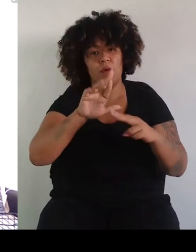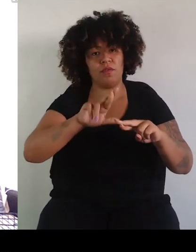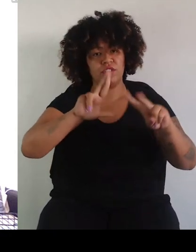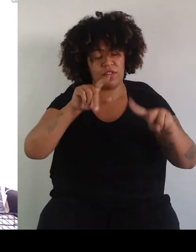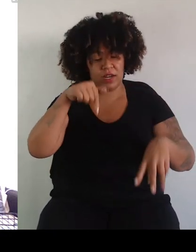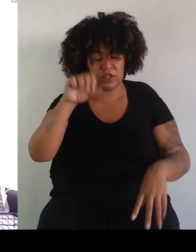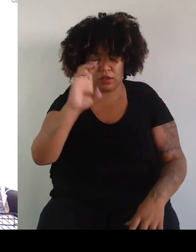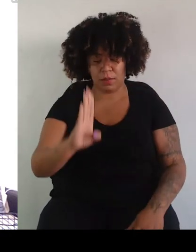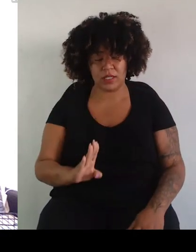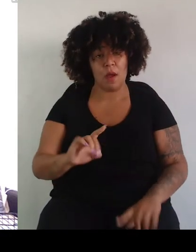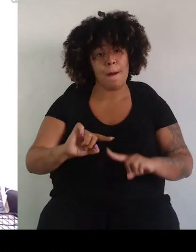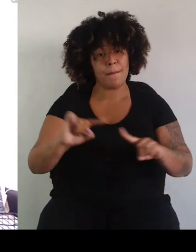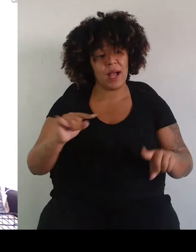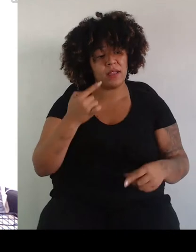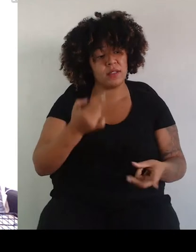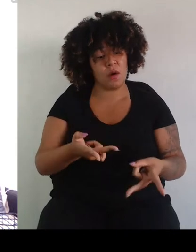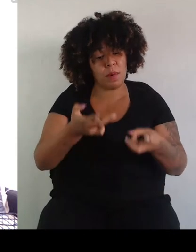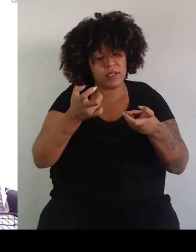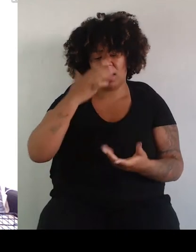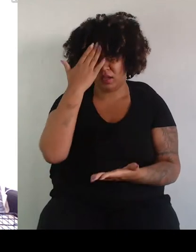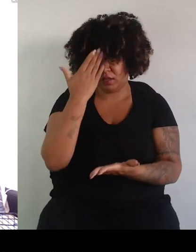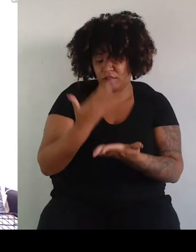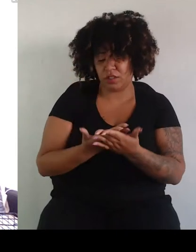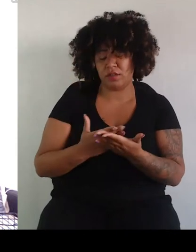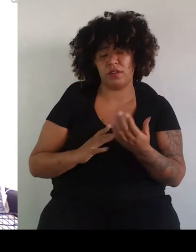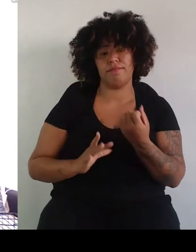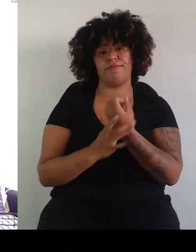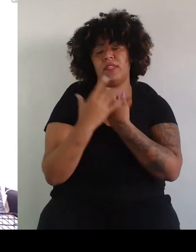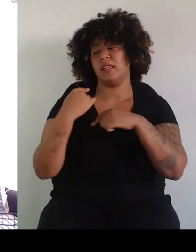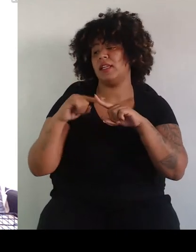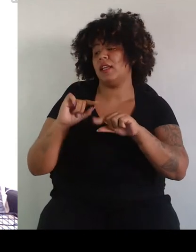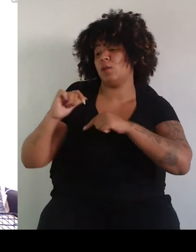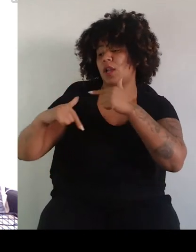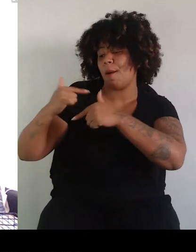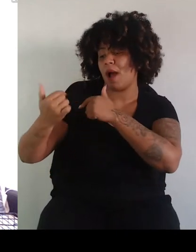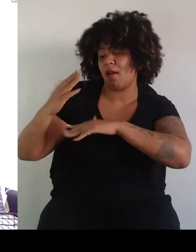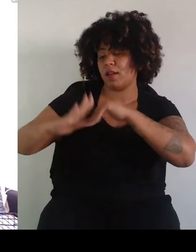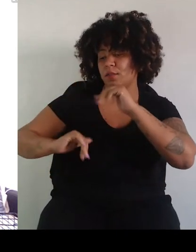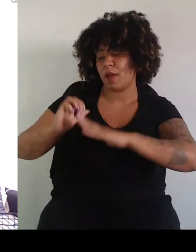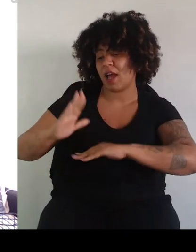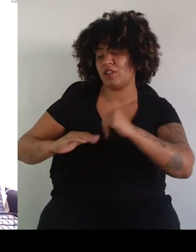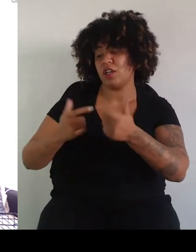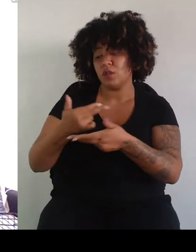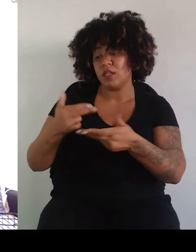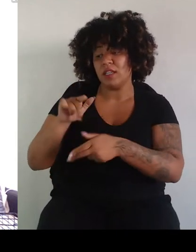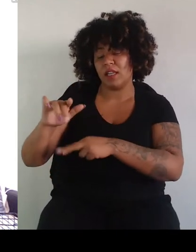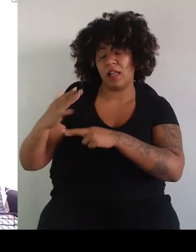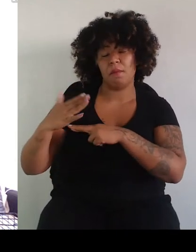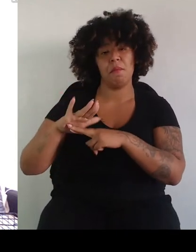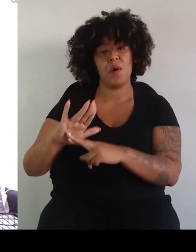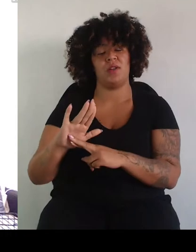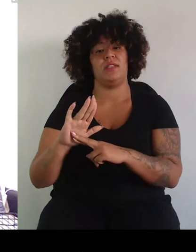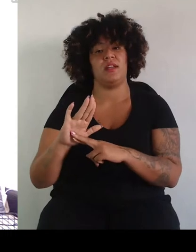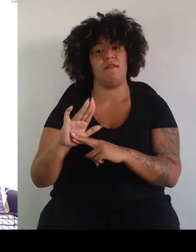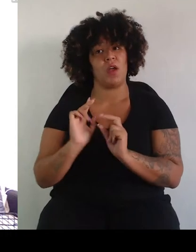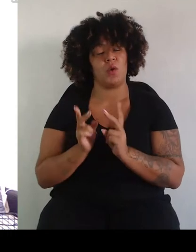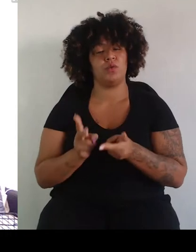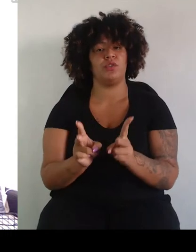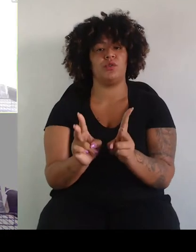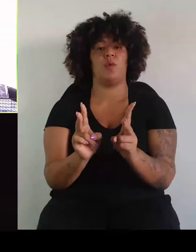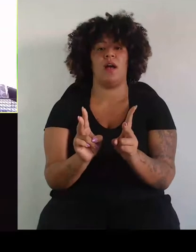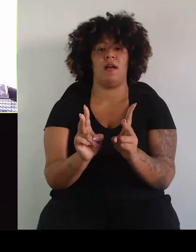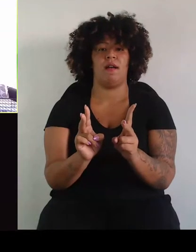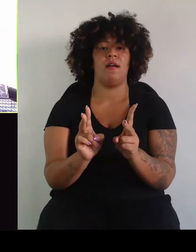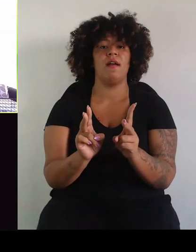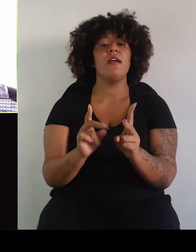eu acredito que o trabalho dele e as questões que ele traz vão permanecer vão continuar